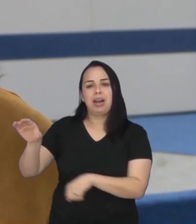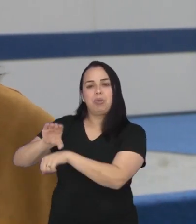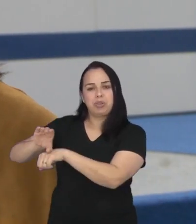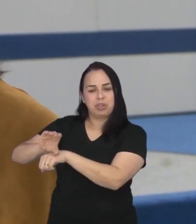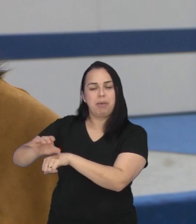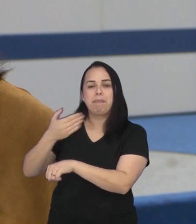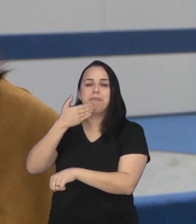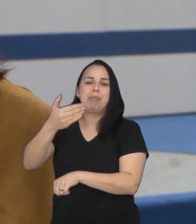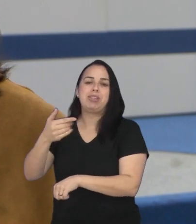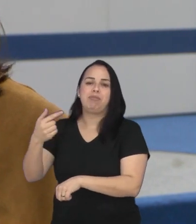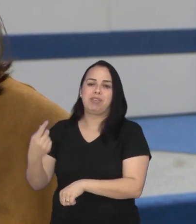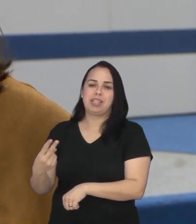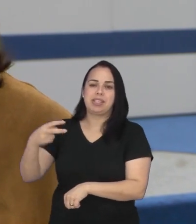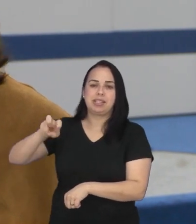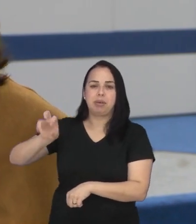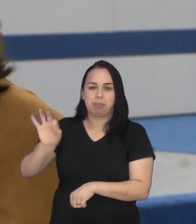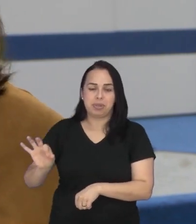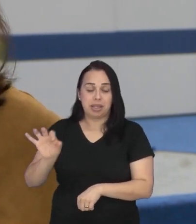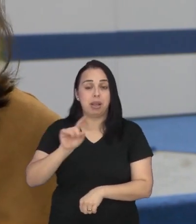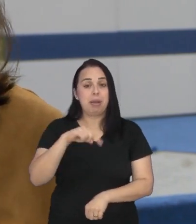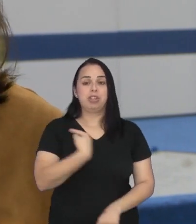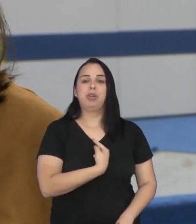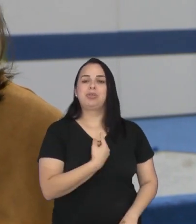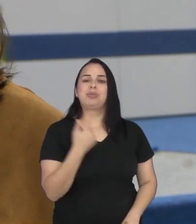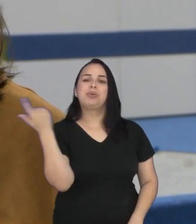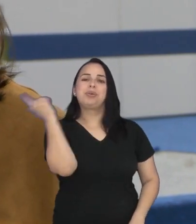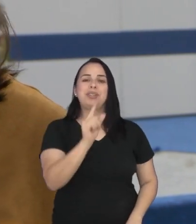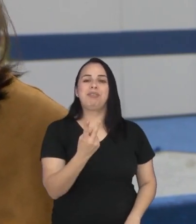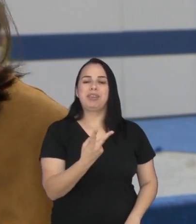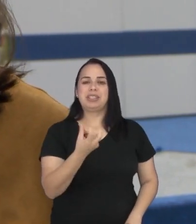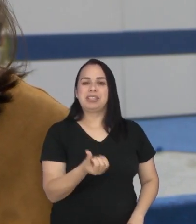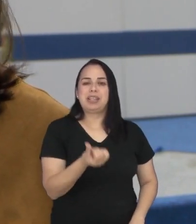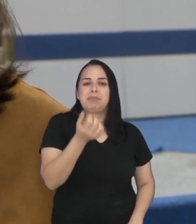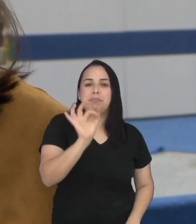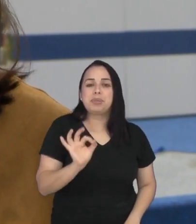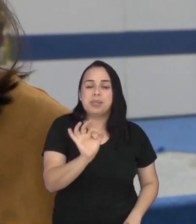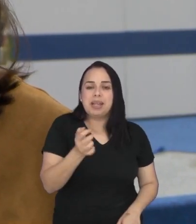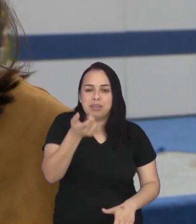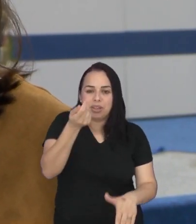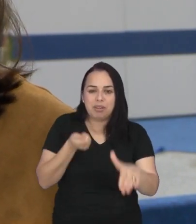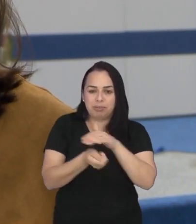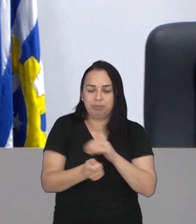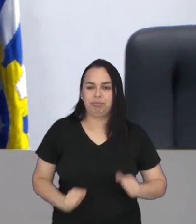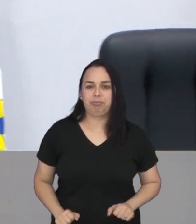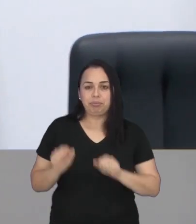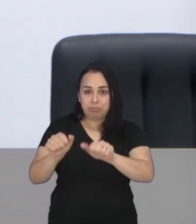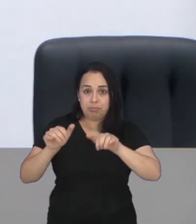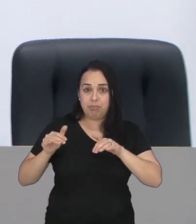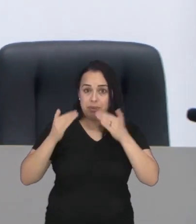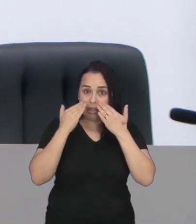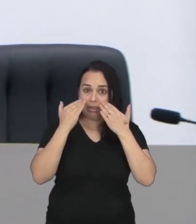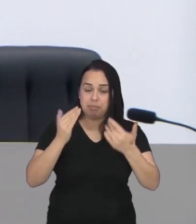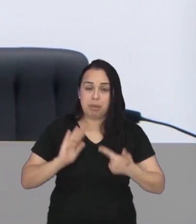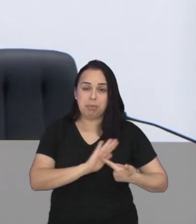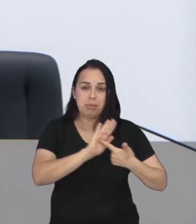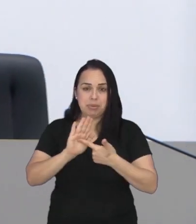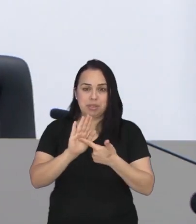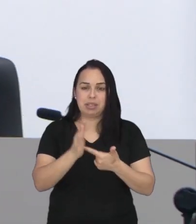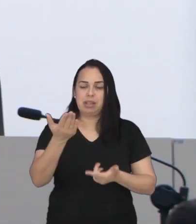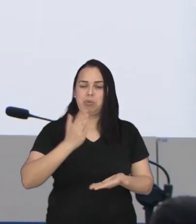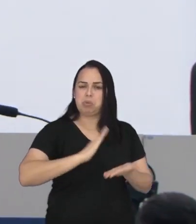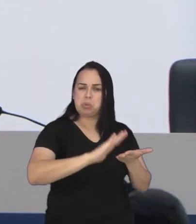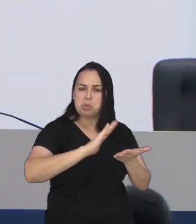de 127 milhões. Segundo o balanço, a arrecadação para o período foi maior do que o previsto. A expectativa era de